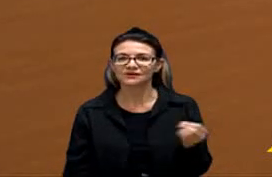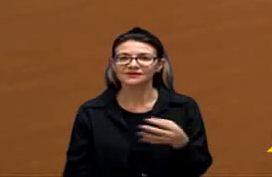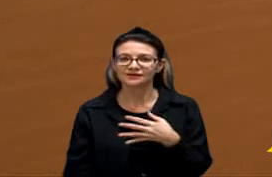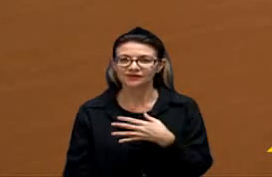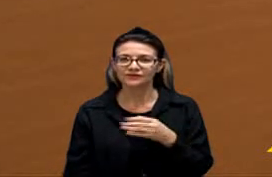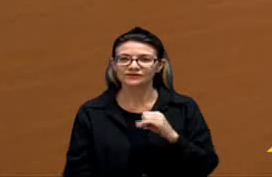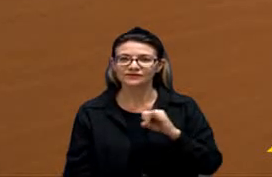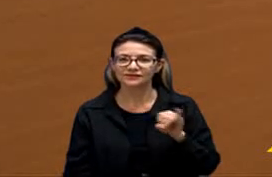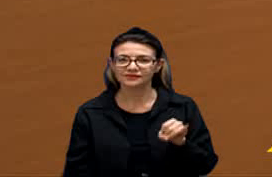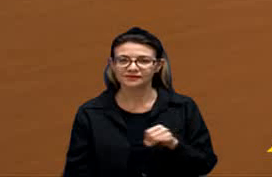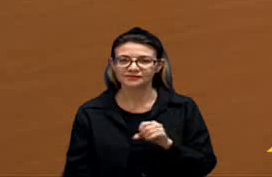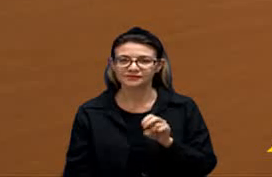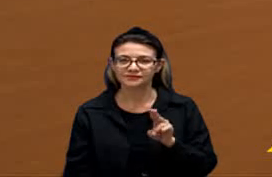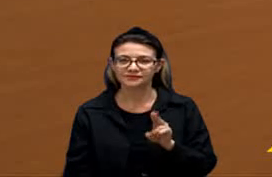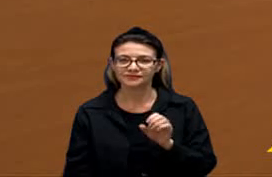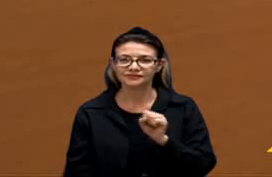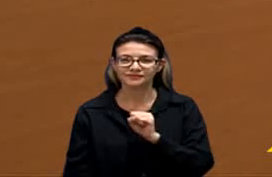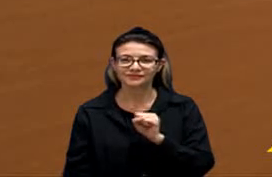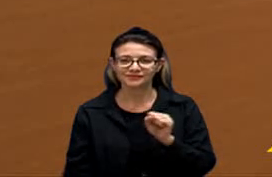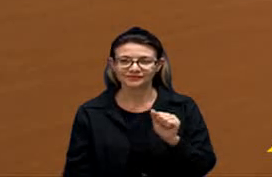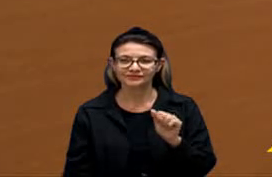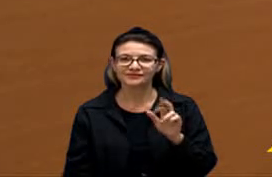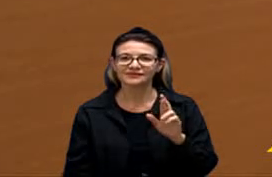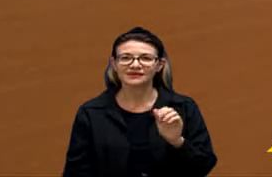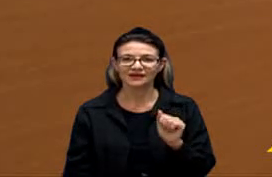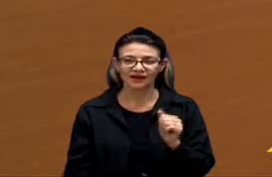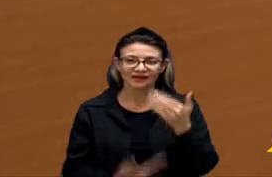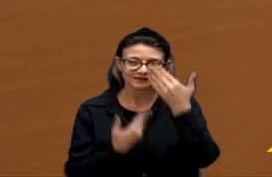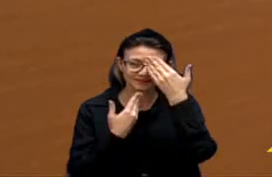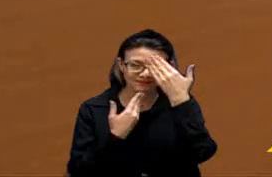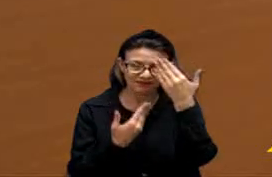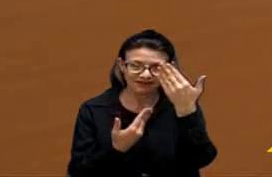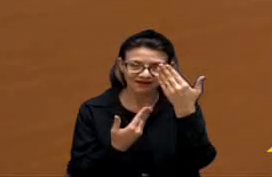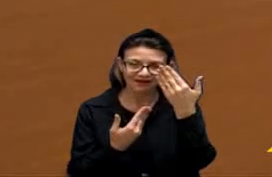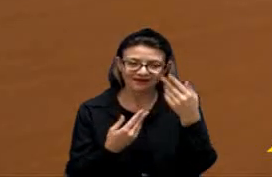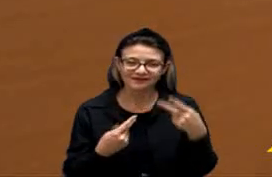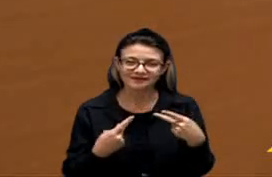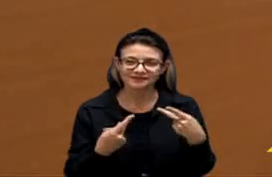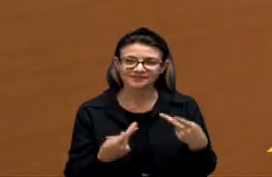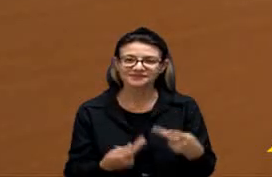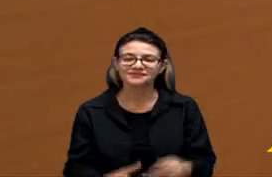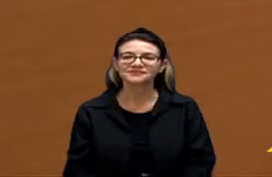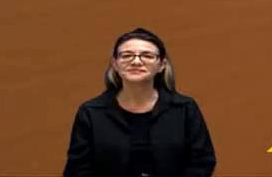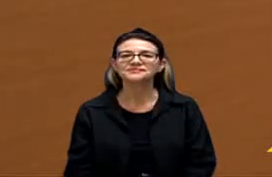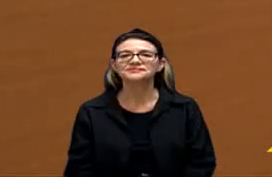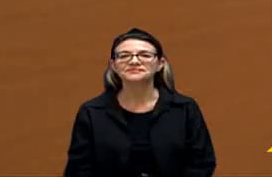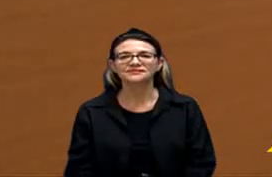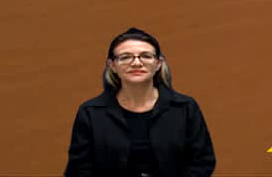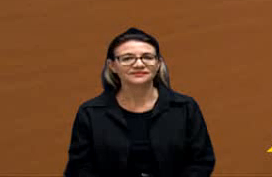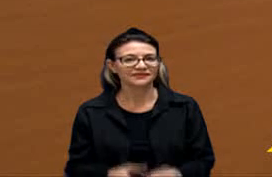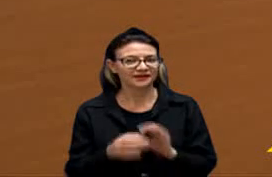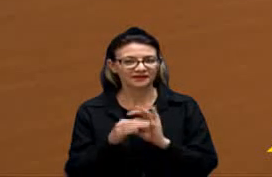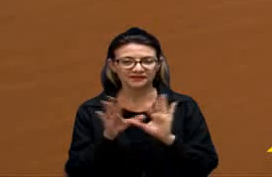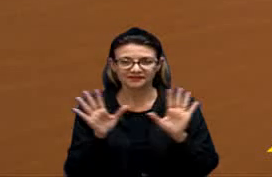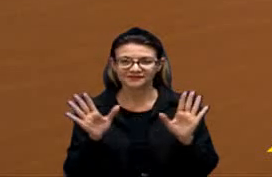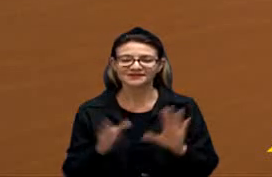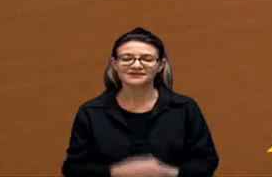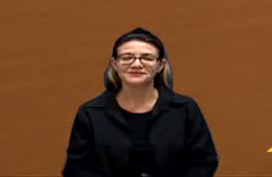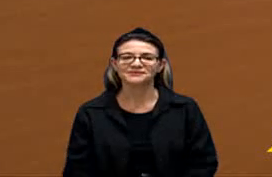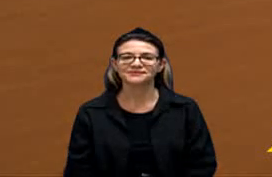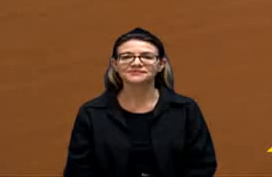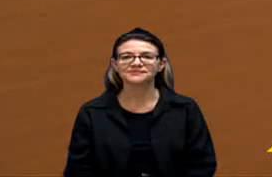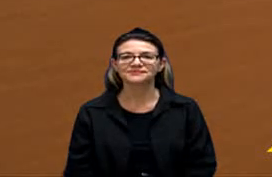Jussara Fernand obrigado pela pela visita fica à vontade quiser participar do nosso trabalho fica à vontade vereadora